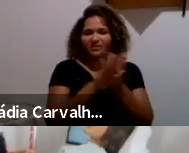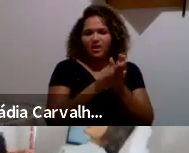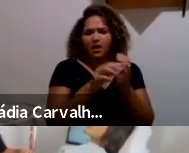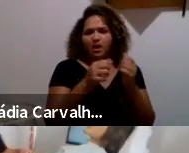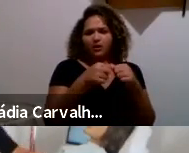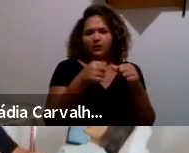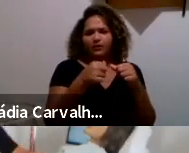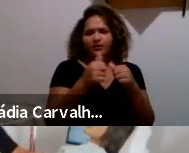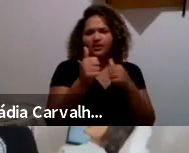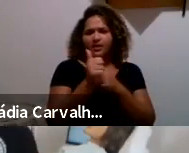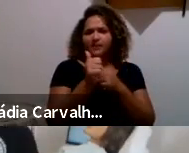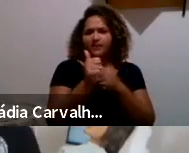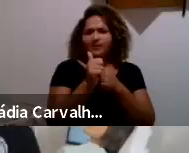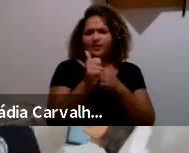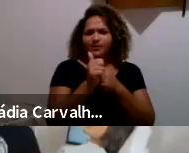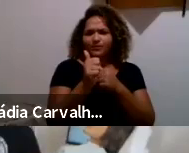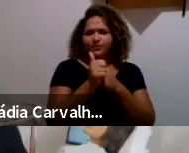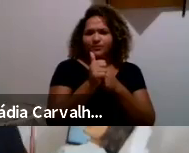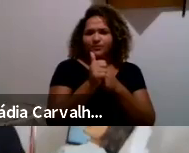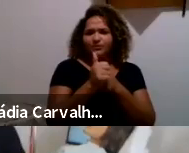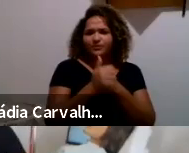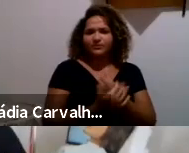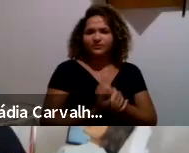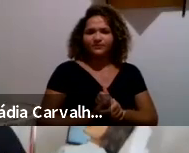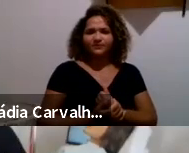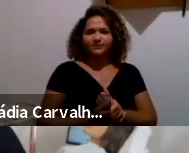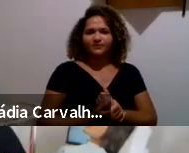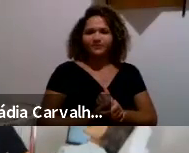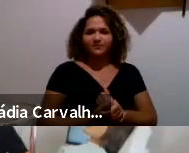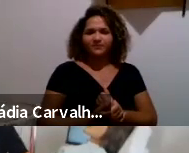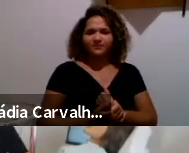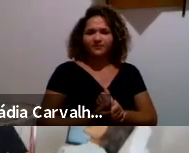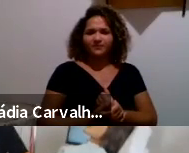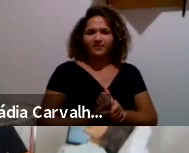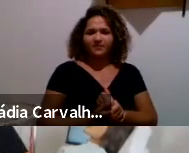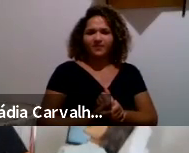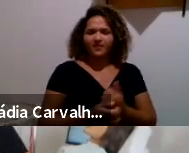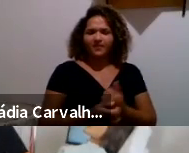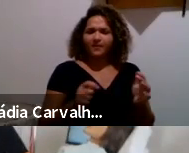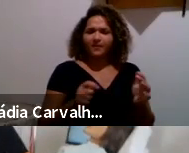te chamando, como que é o Rafael, né? Tá feliz?